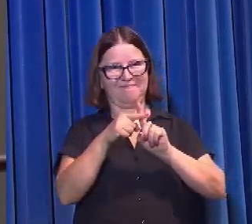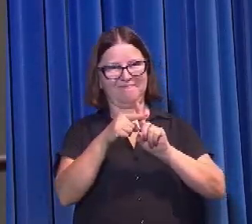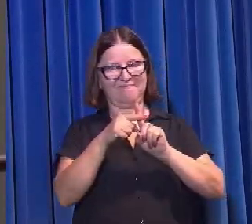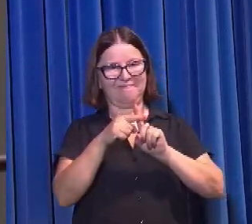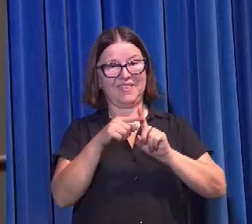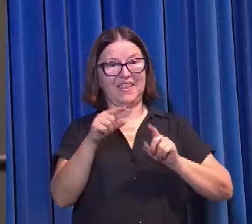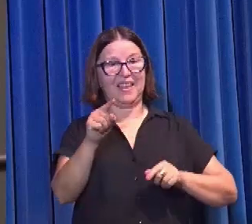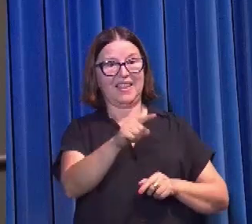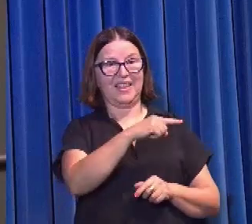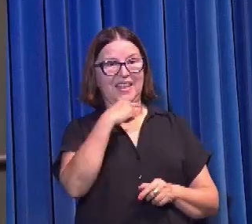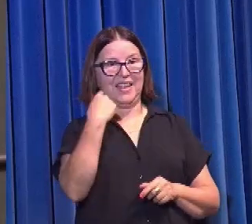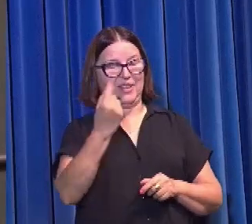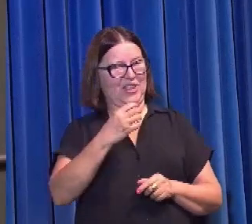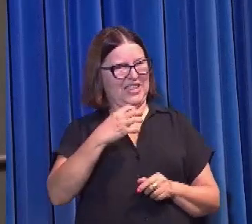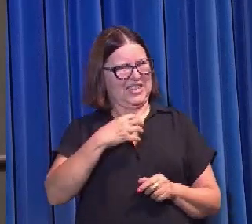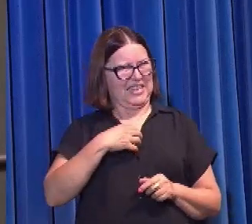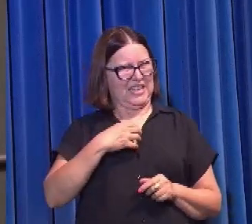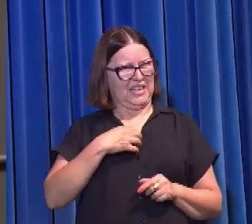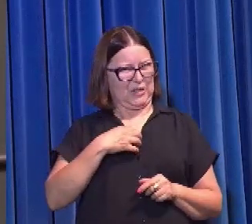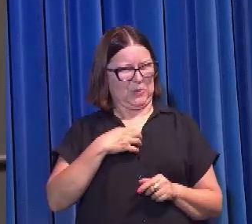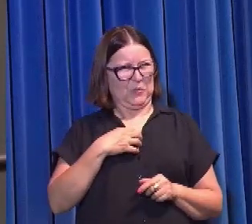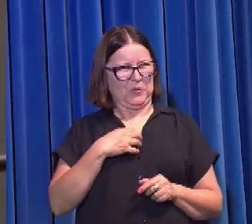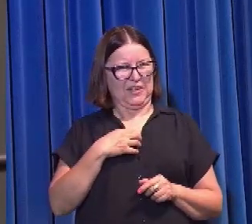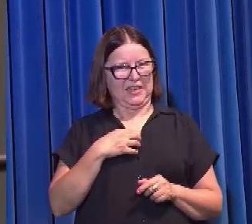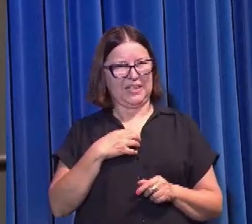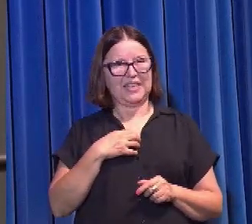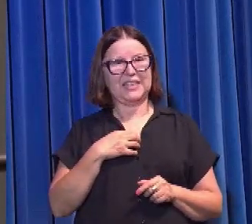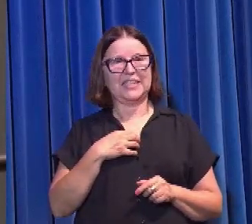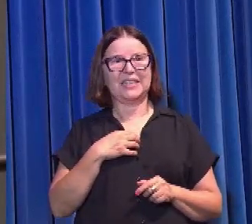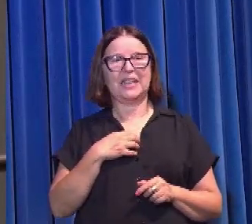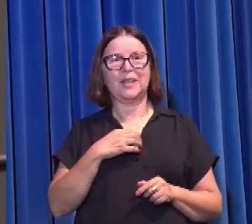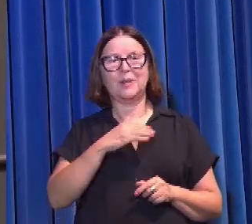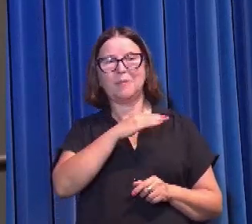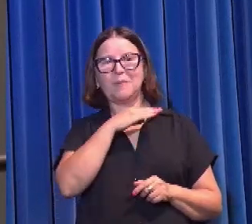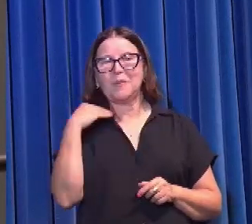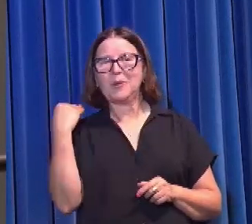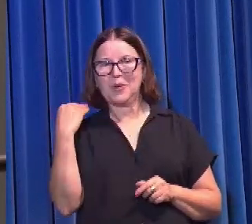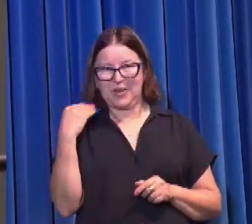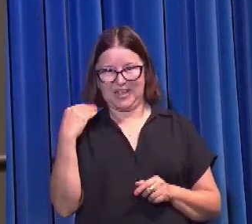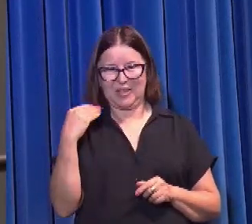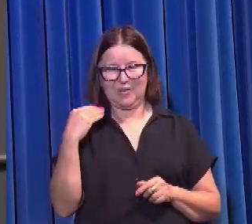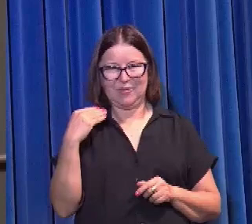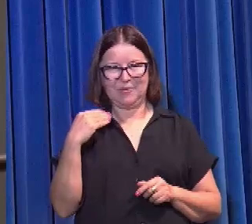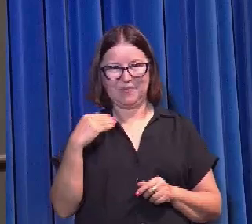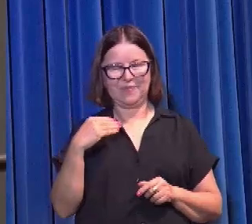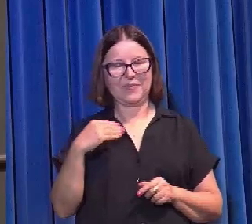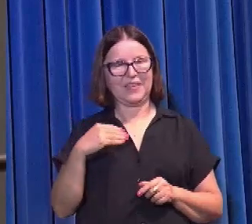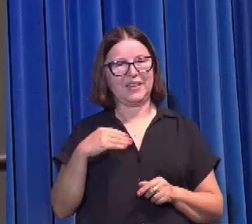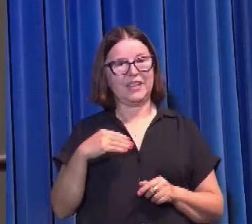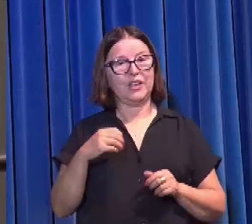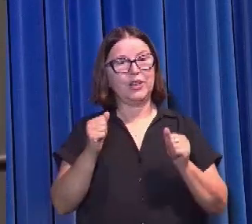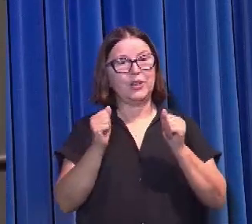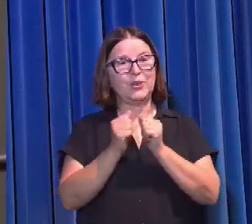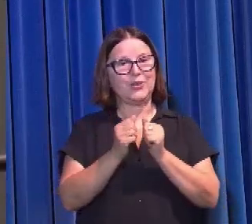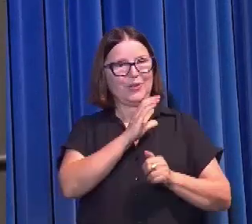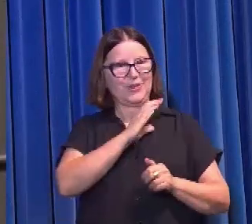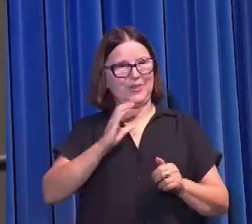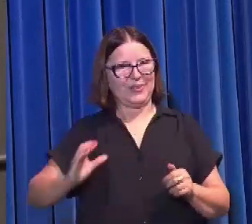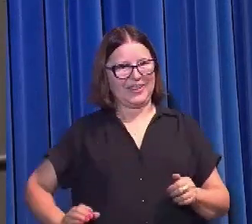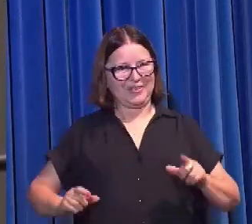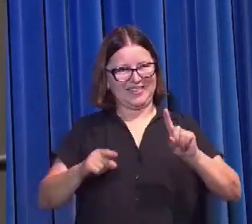morreu juntamente com Jesus Cristo na cruz. O velho homem morreu, foi crucificado juntamente com Cristo na